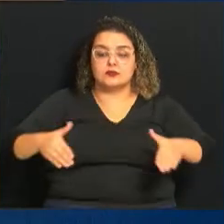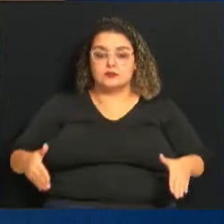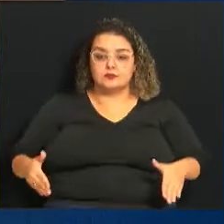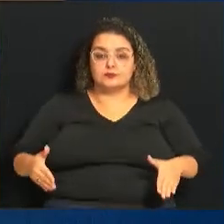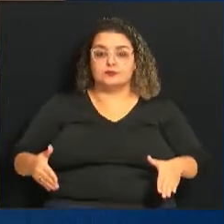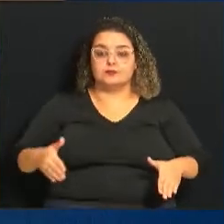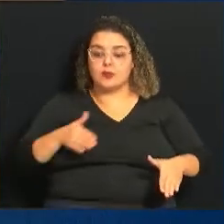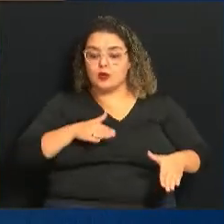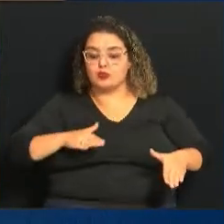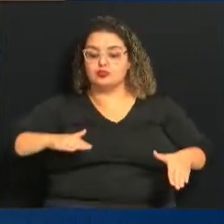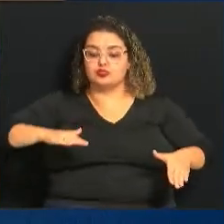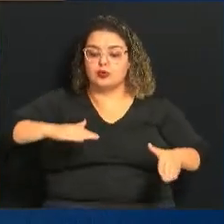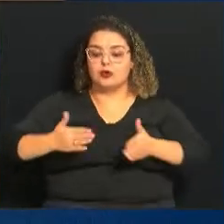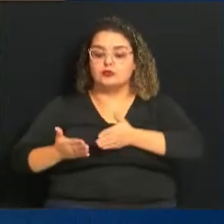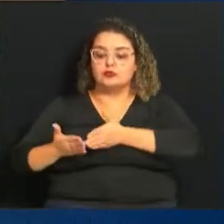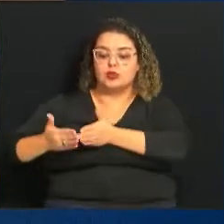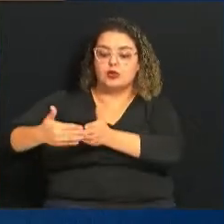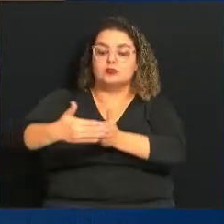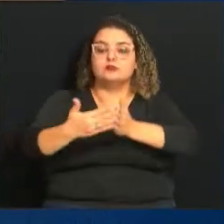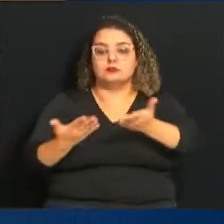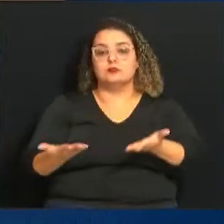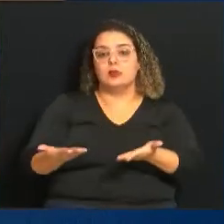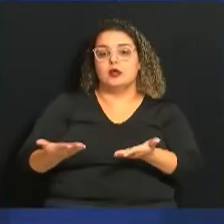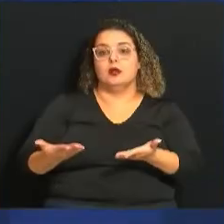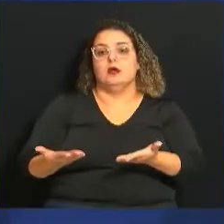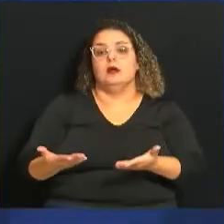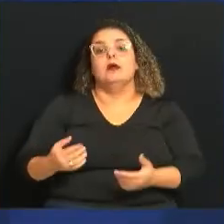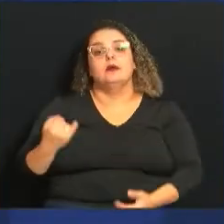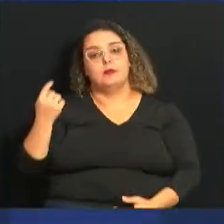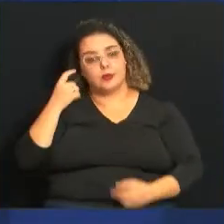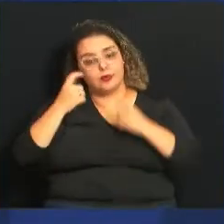economia global, porque a China é uma grande fornecedora.